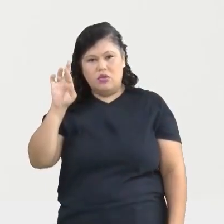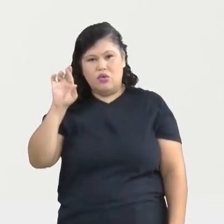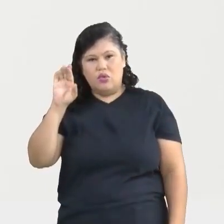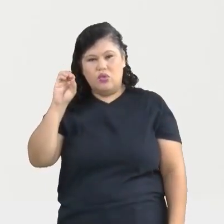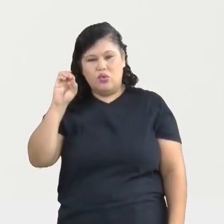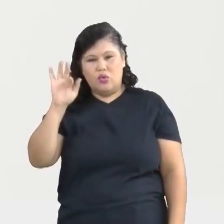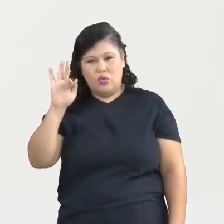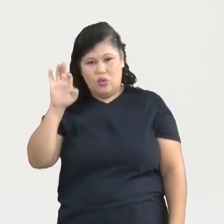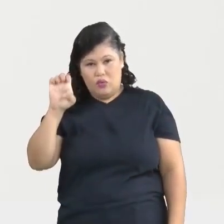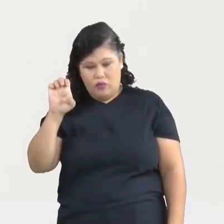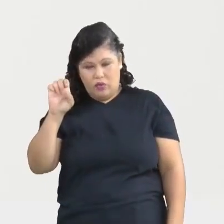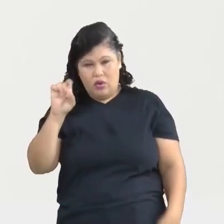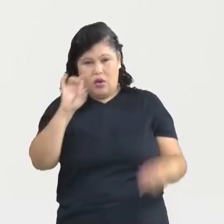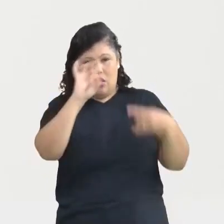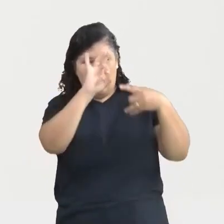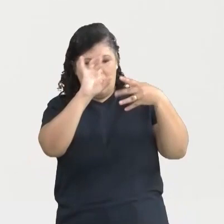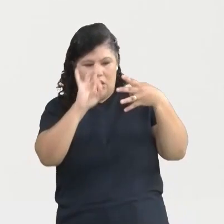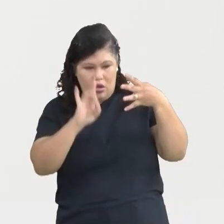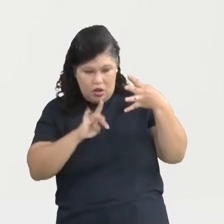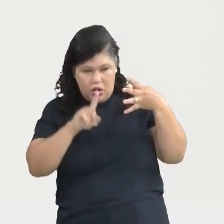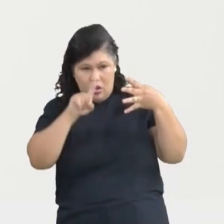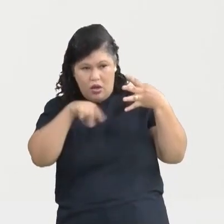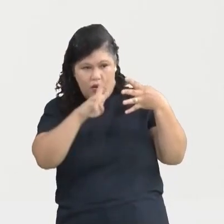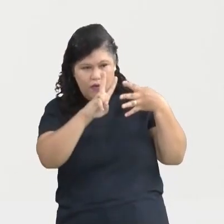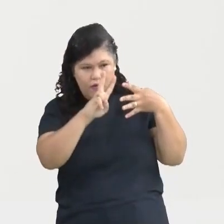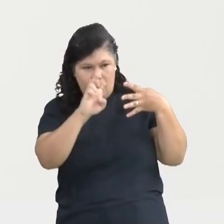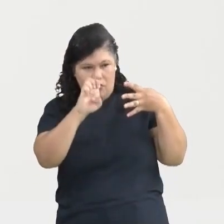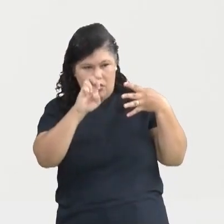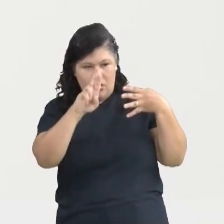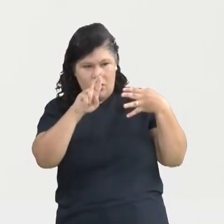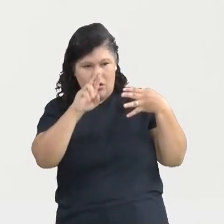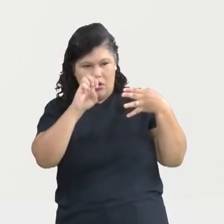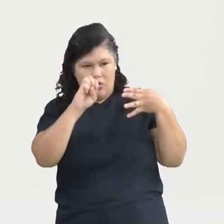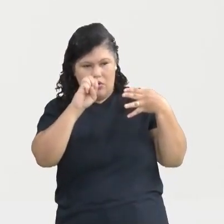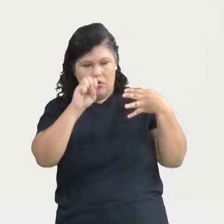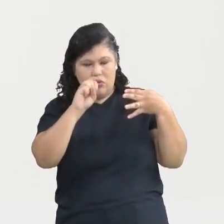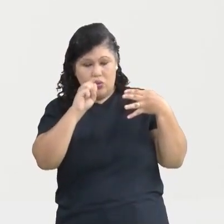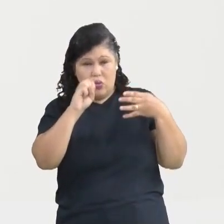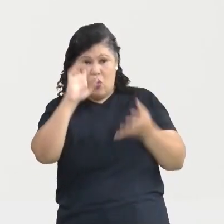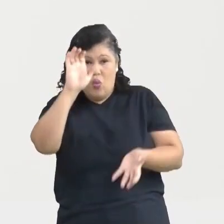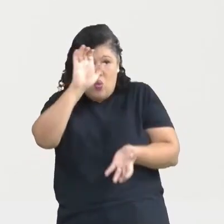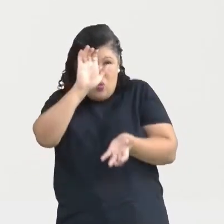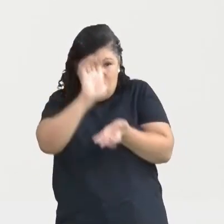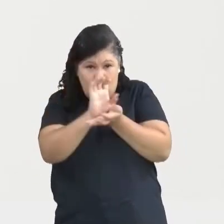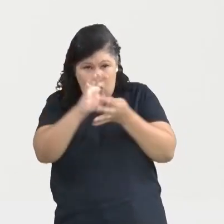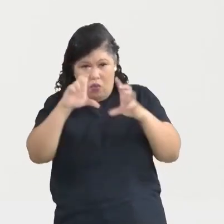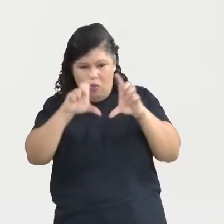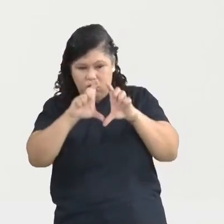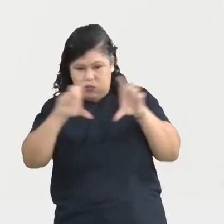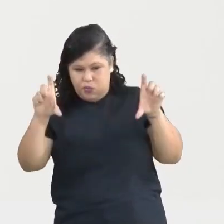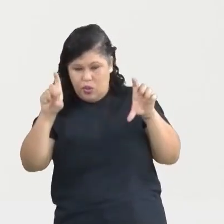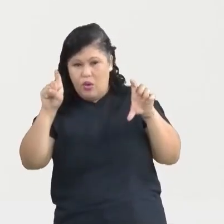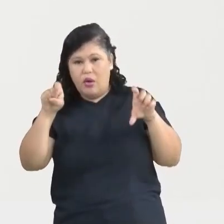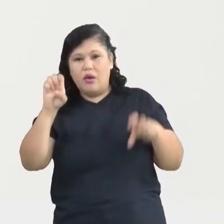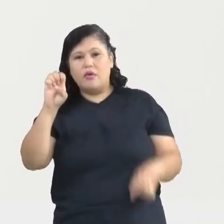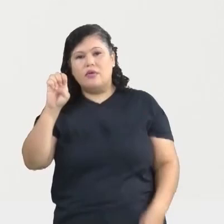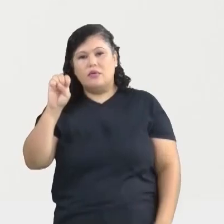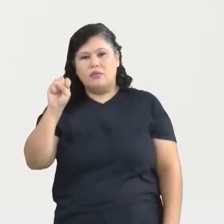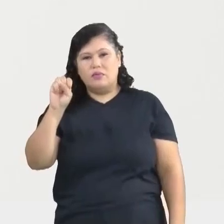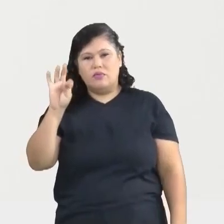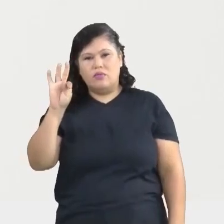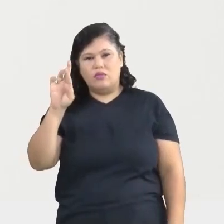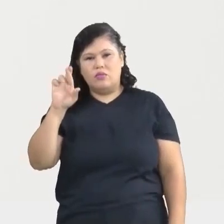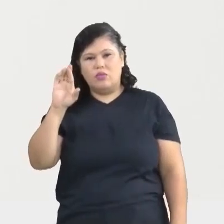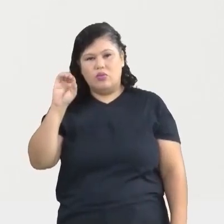as linhas e a estrofe é este grupinho aqui de versos. Olha só aqui, o que mais que